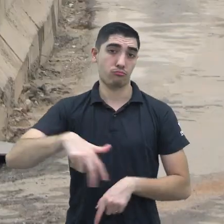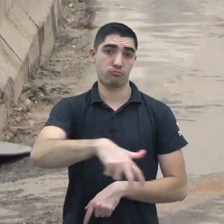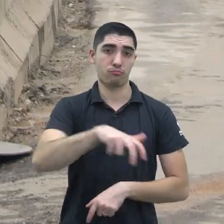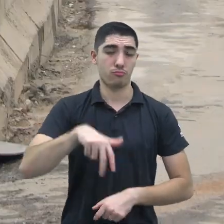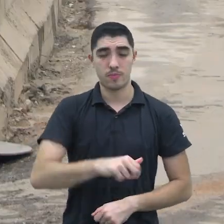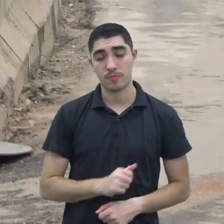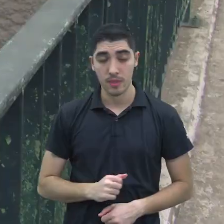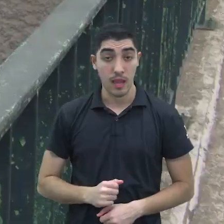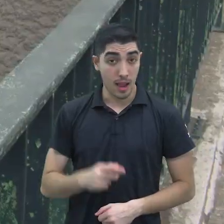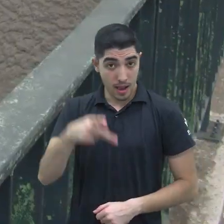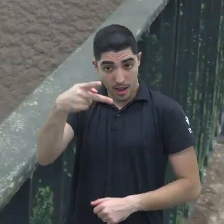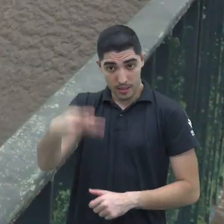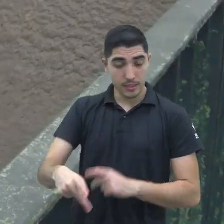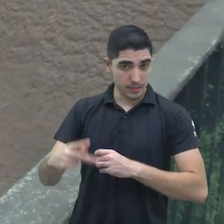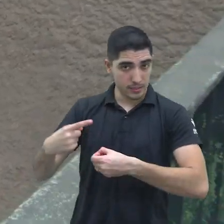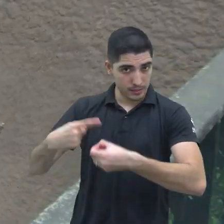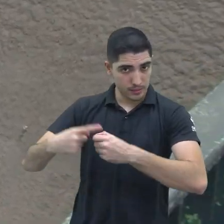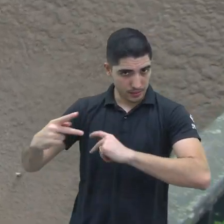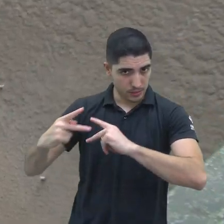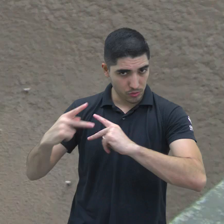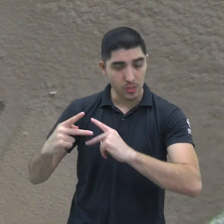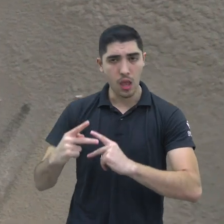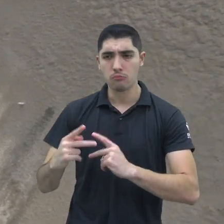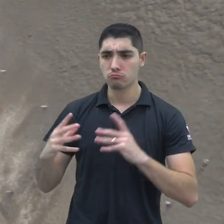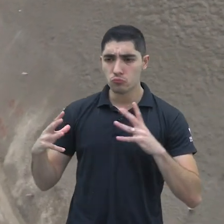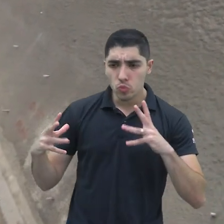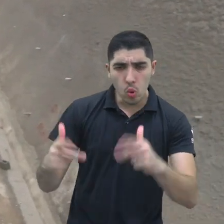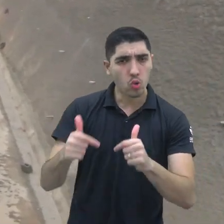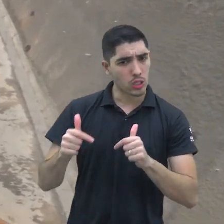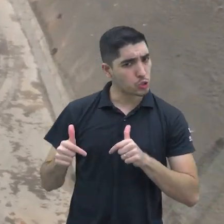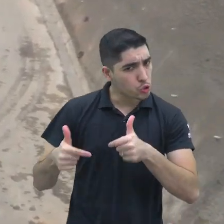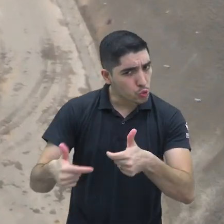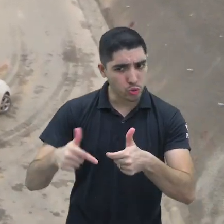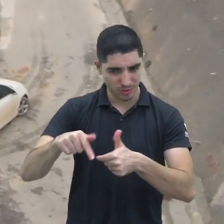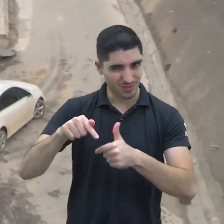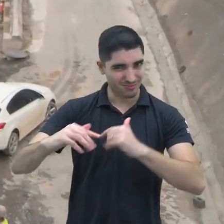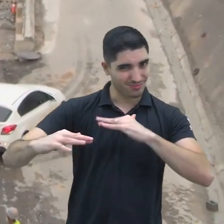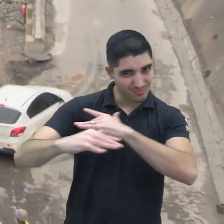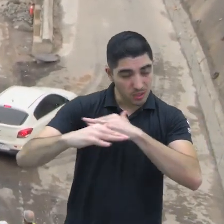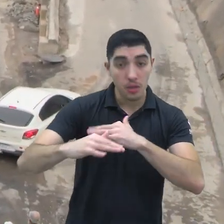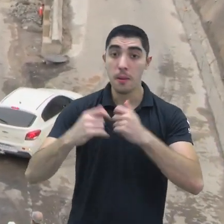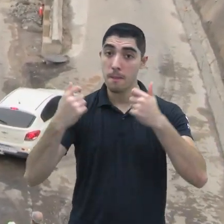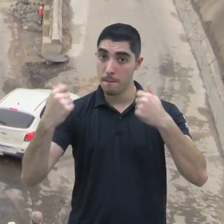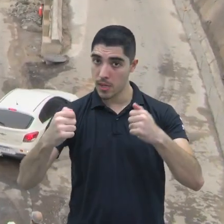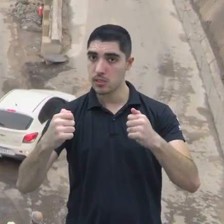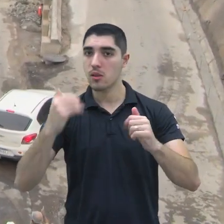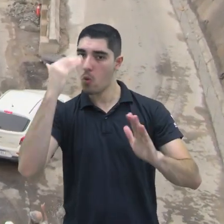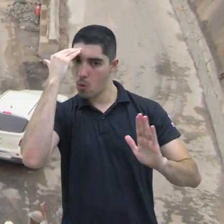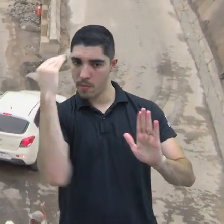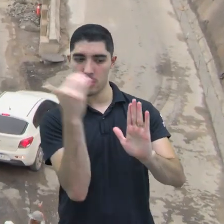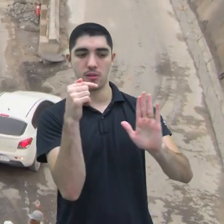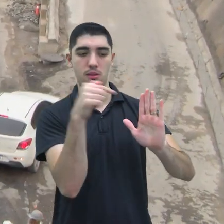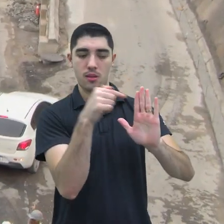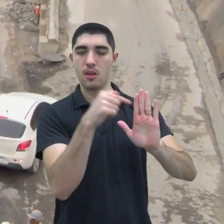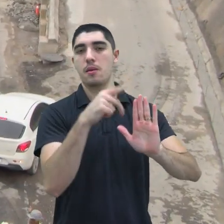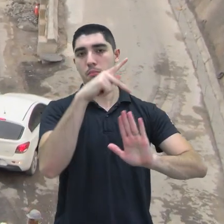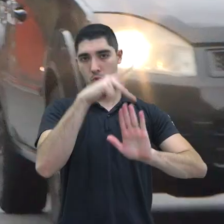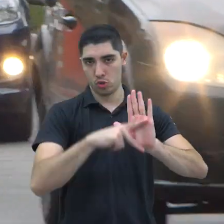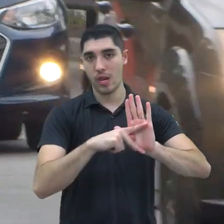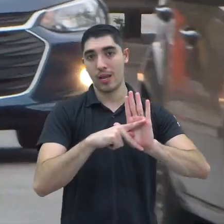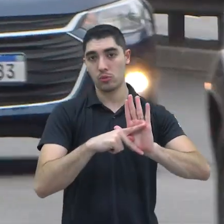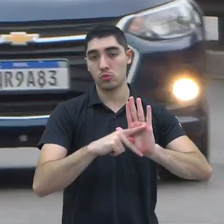Na cidade, todas as ações na mobilidade urbana também precisam seguir o que é previsto no plano